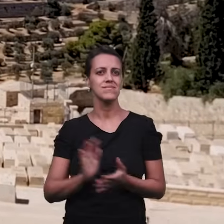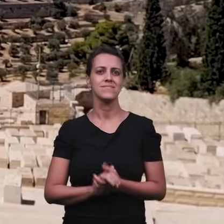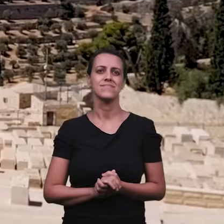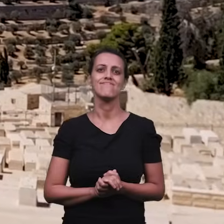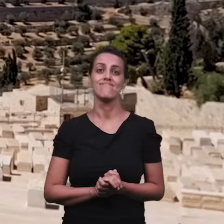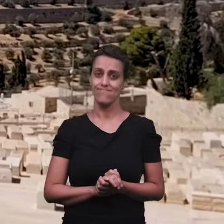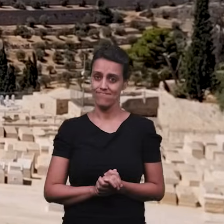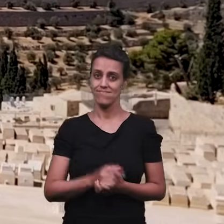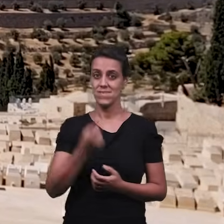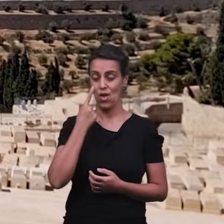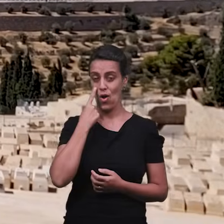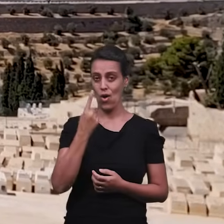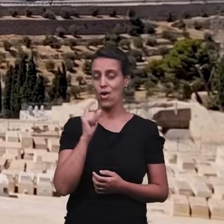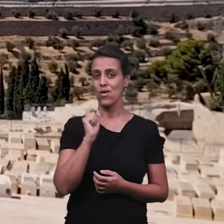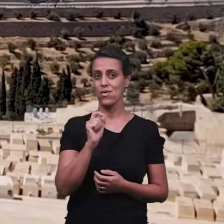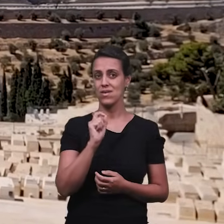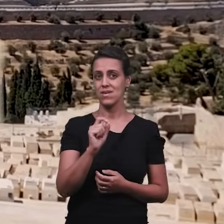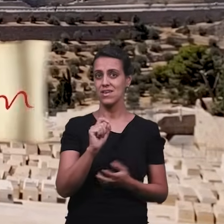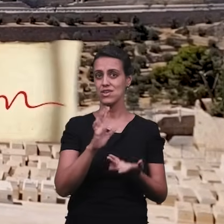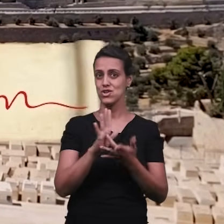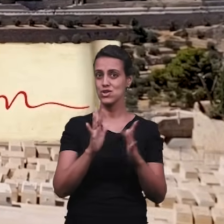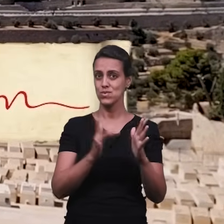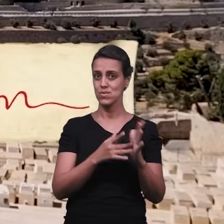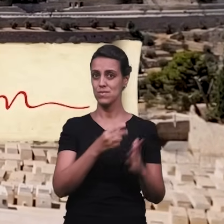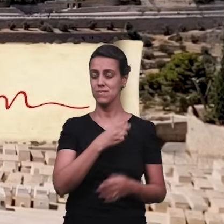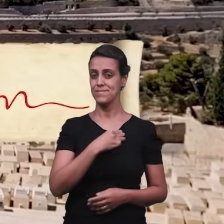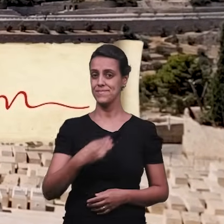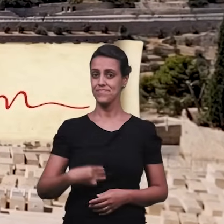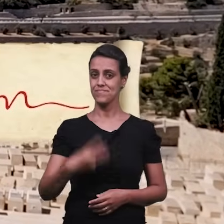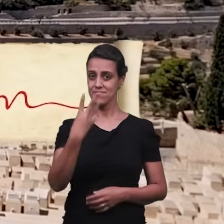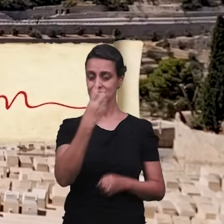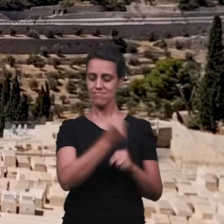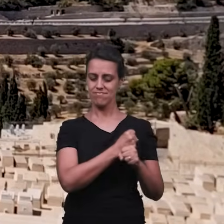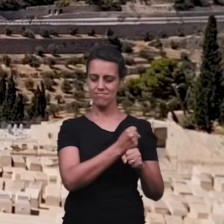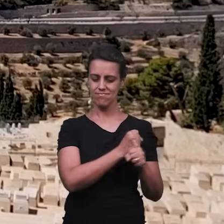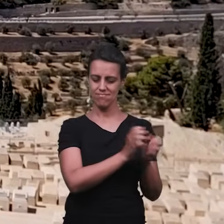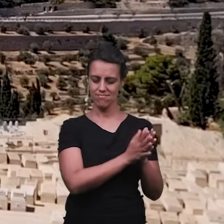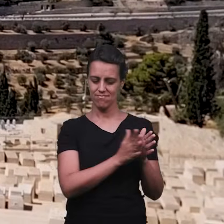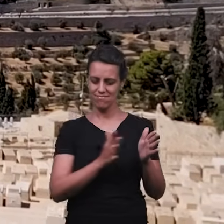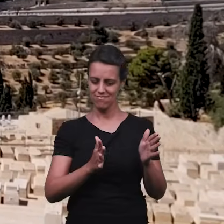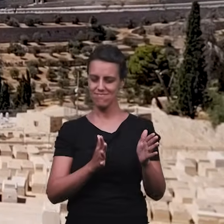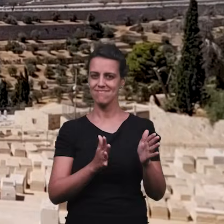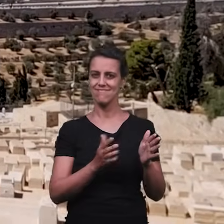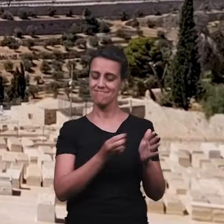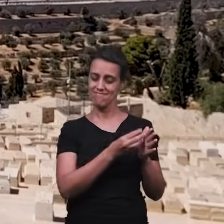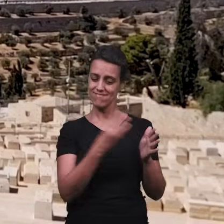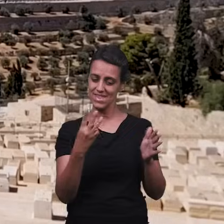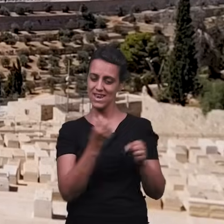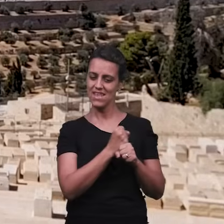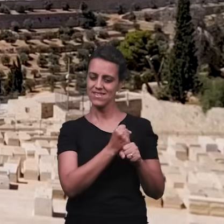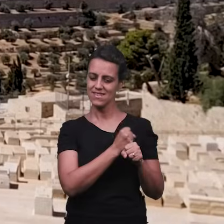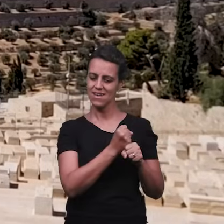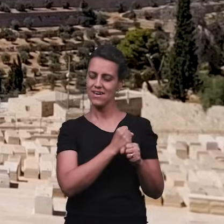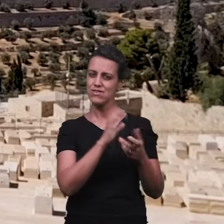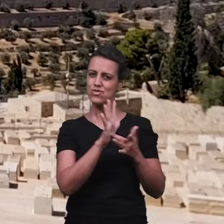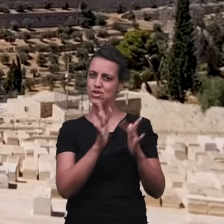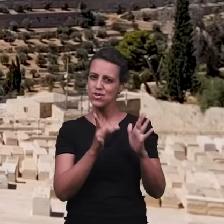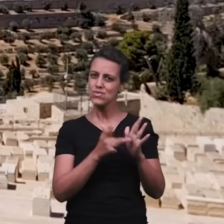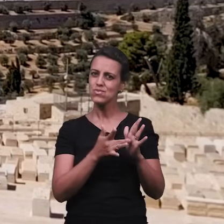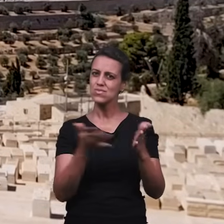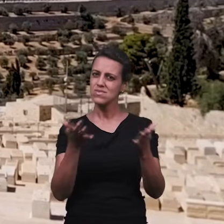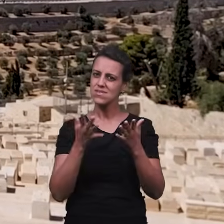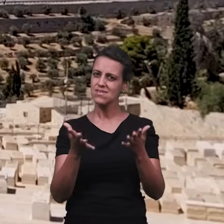olha só, o ministério de Jesus foi de 3 anos. Então, 3 anos ele procurou fruto na